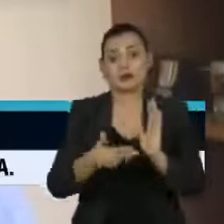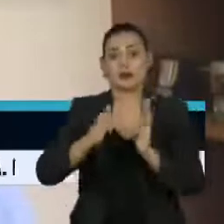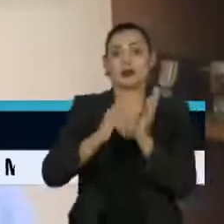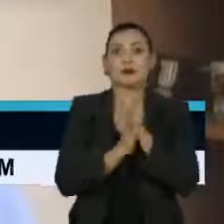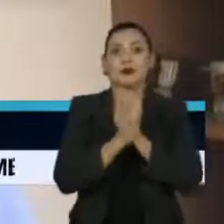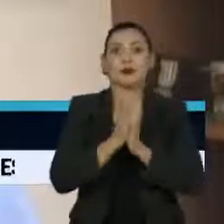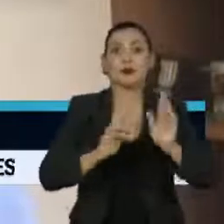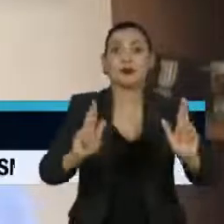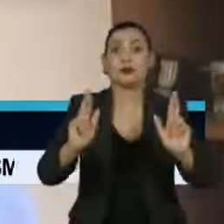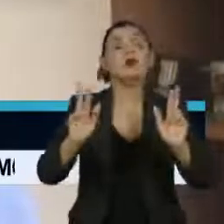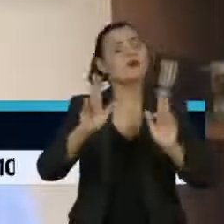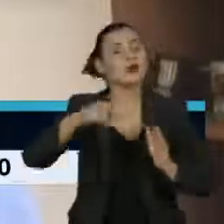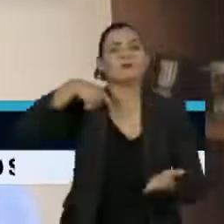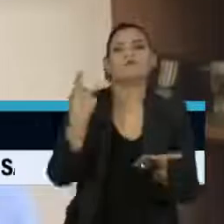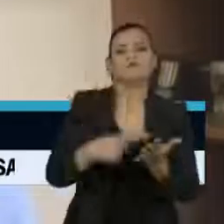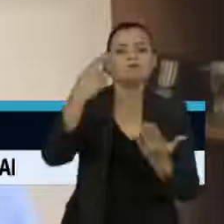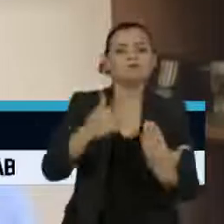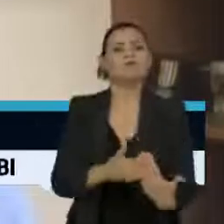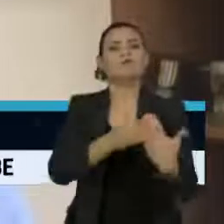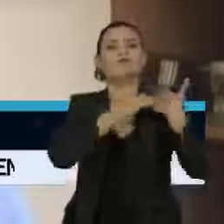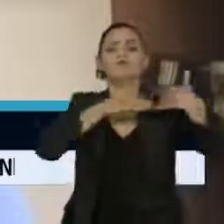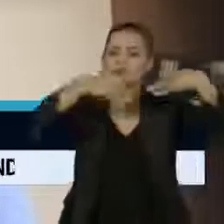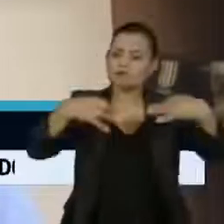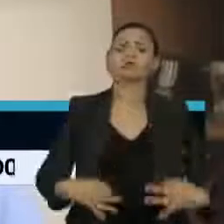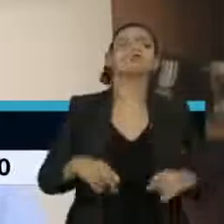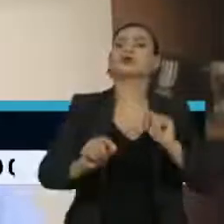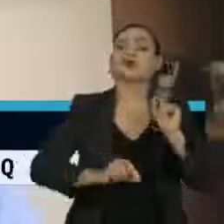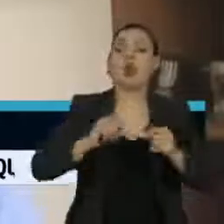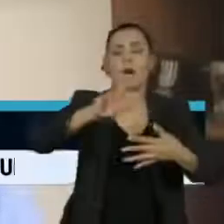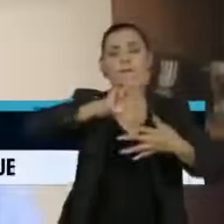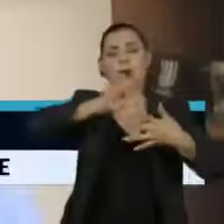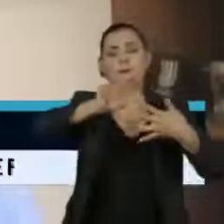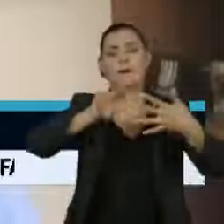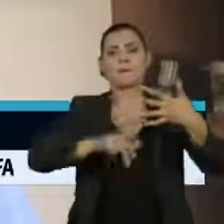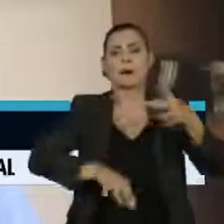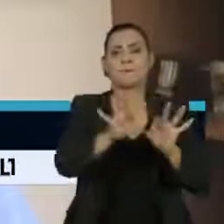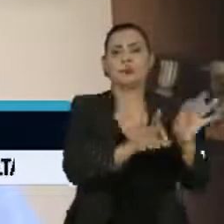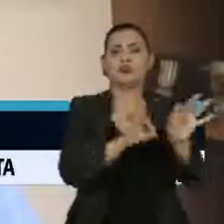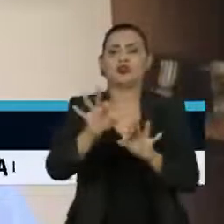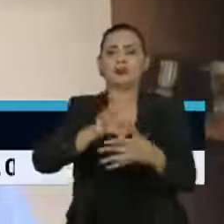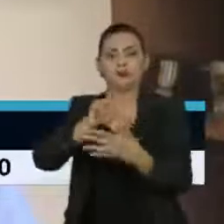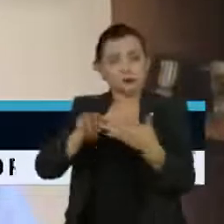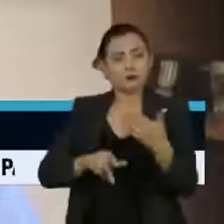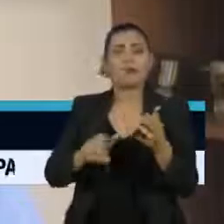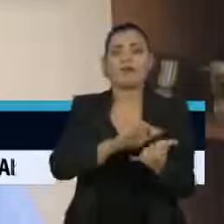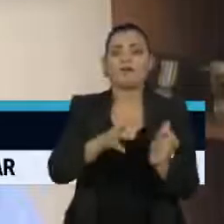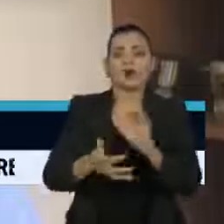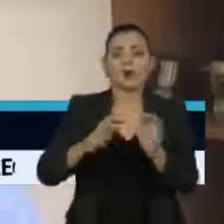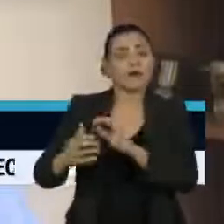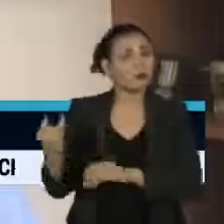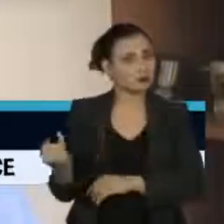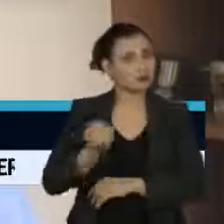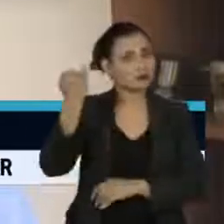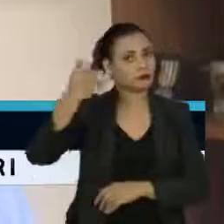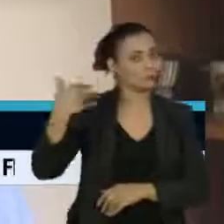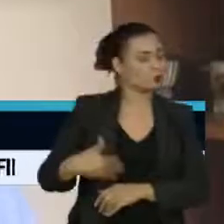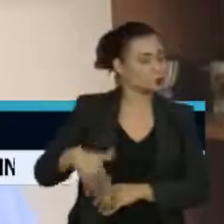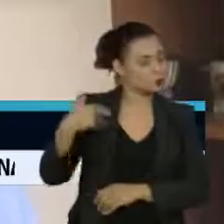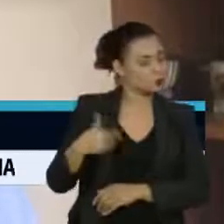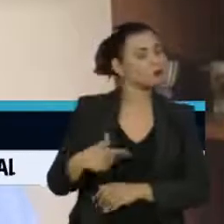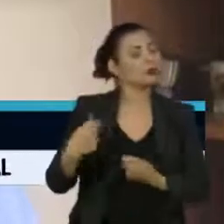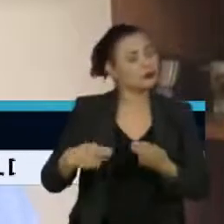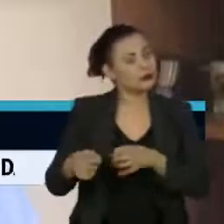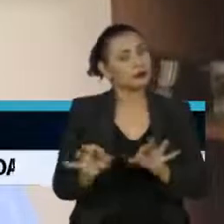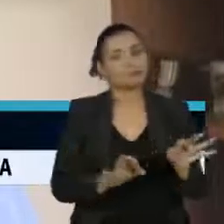Senado, terão um compromisso muito grande com uma série de projetos e reformas importantíssimas a